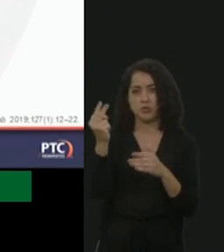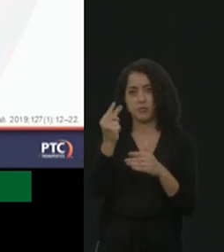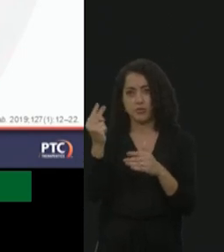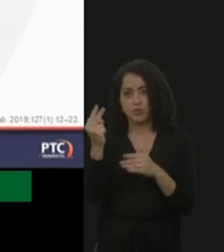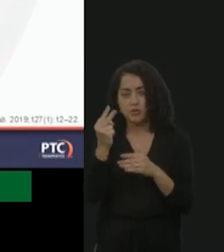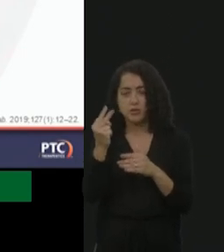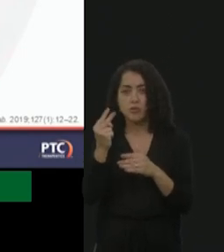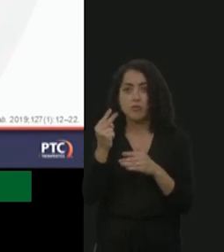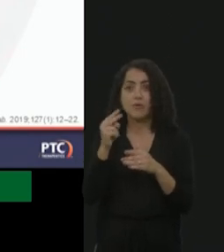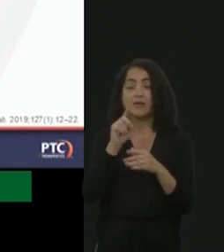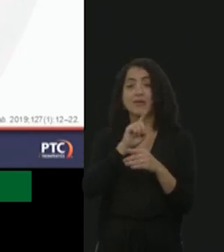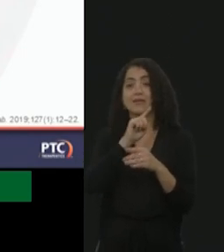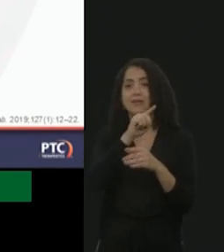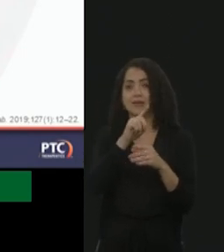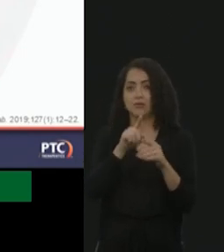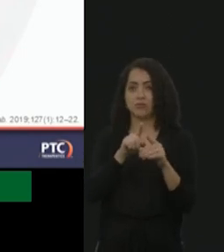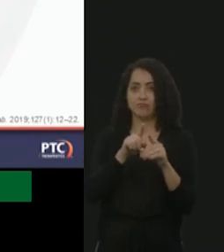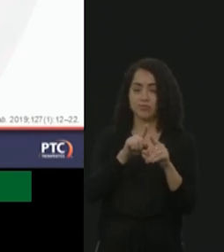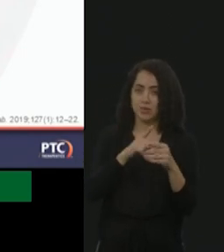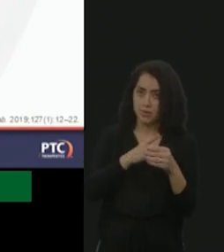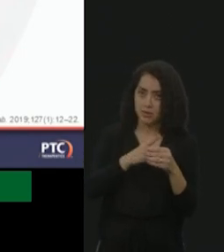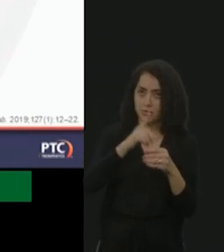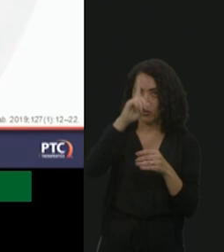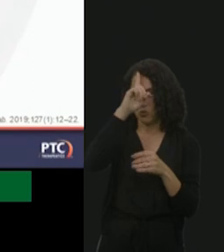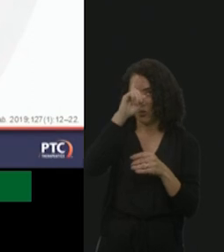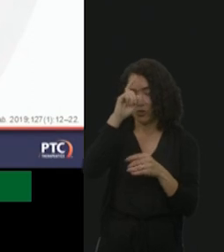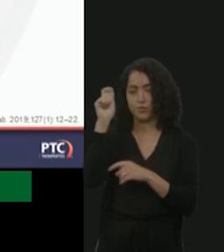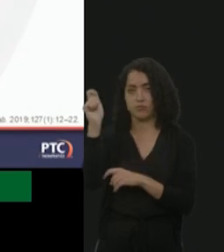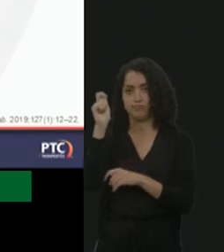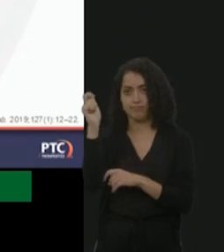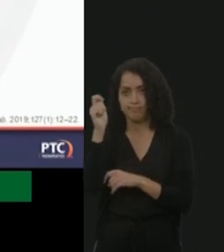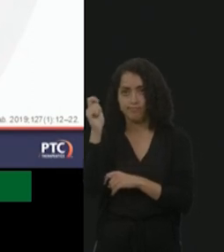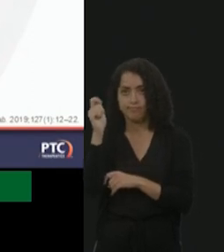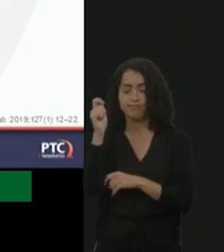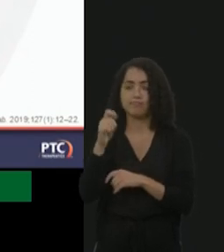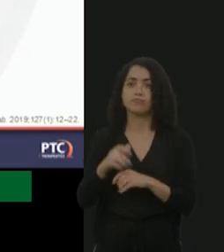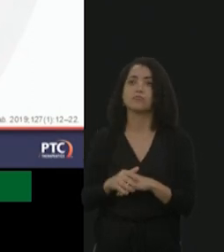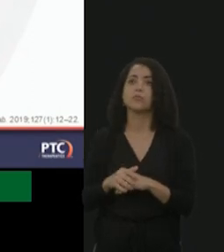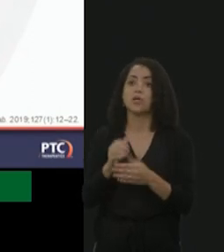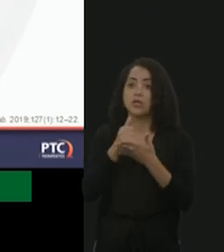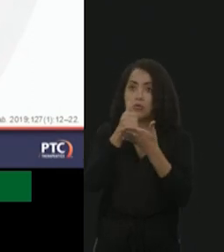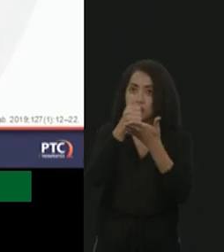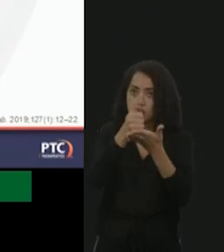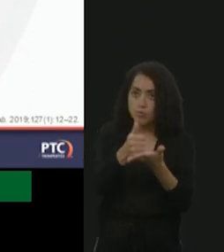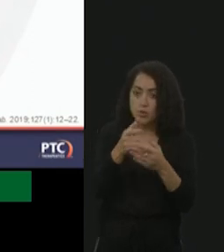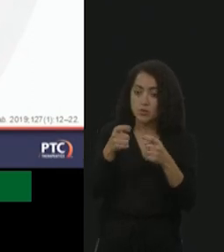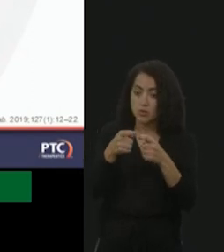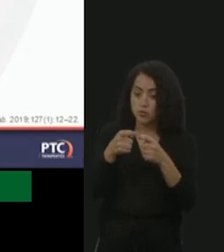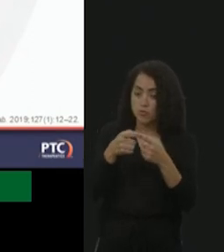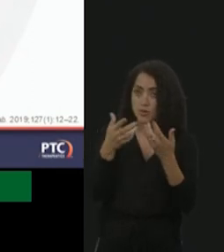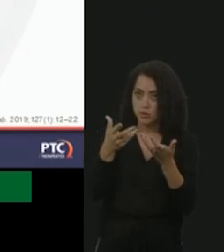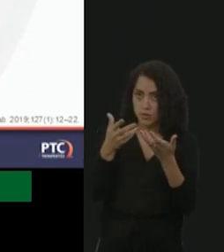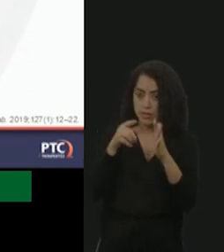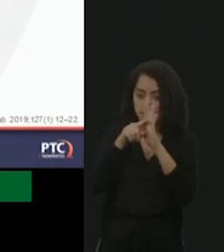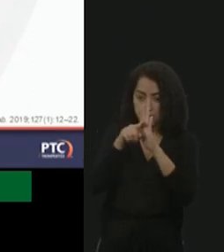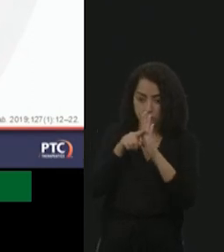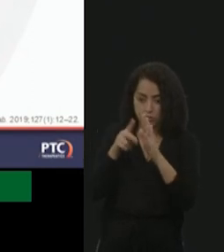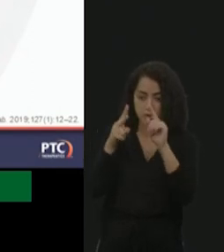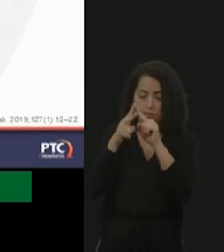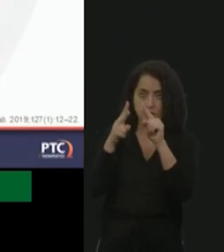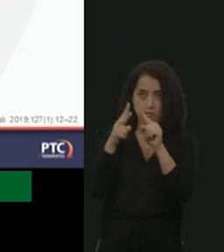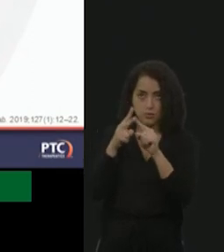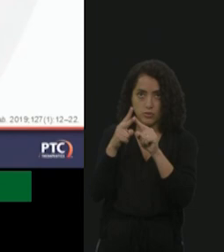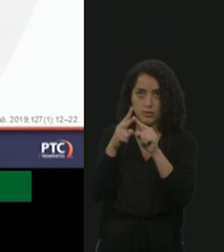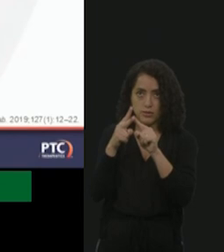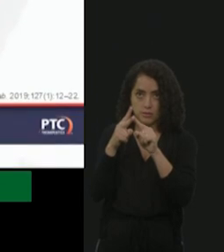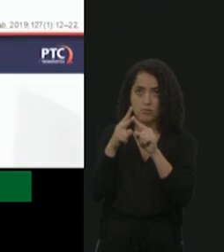de Clínicas de Porto Alegre. Então, a PTC dá o suporte, né, caso o médico queira investigar, para esses 2 exames aqui. E aí é